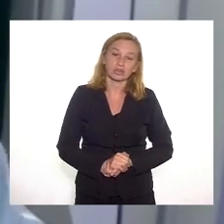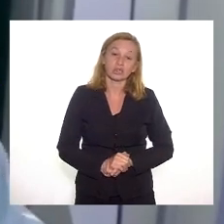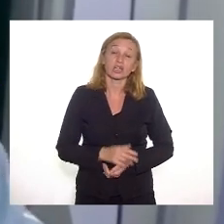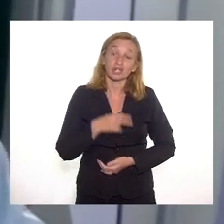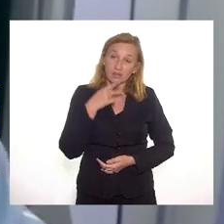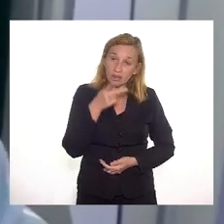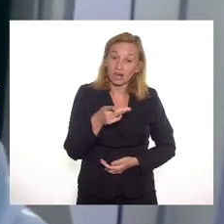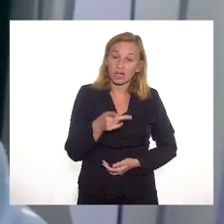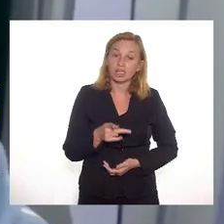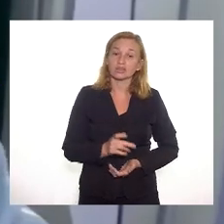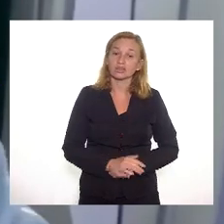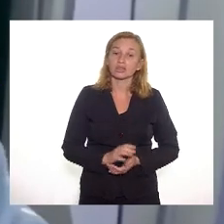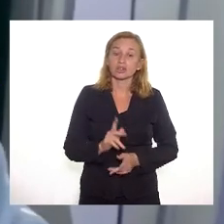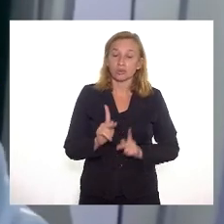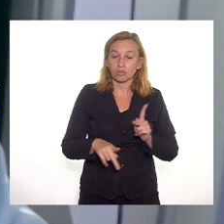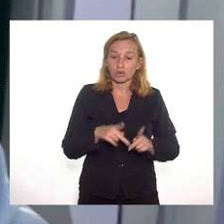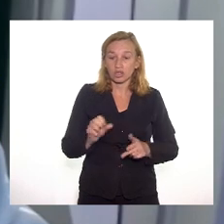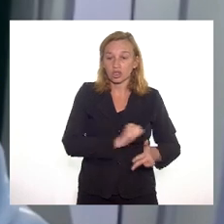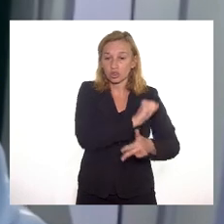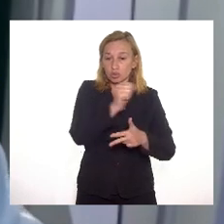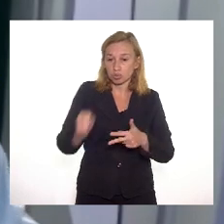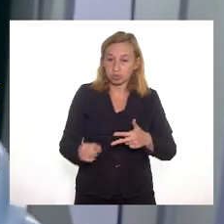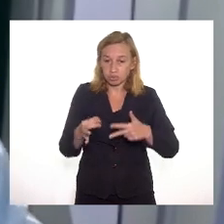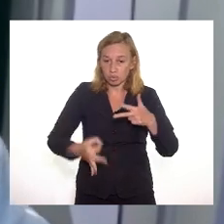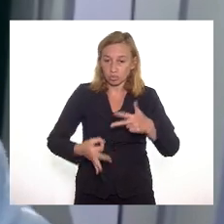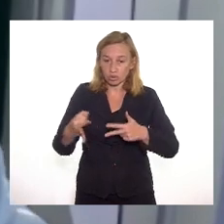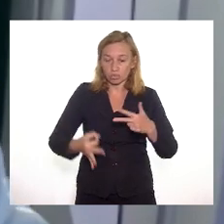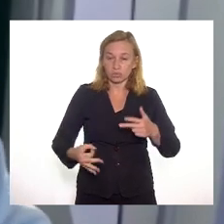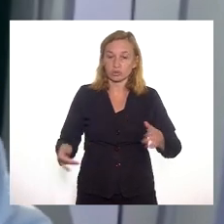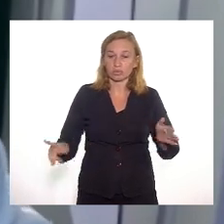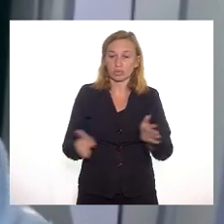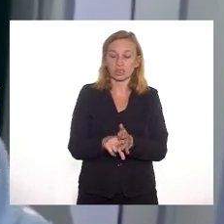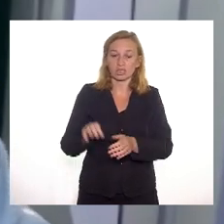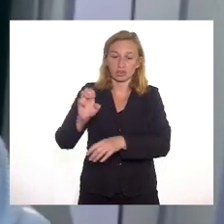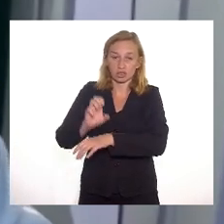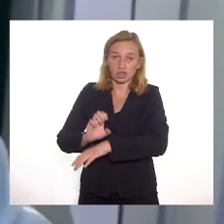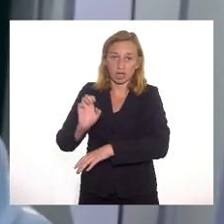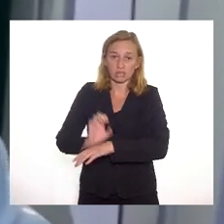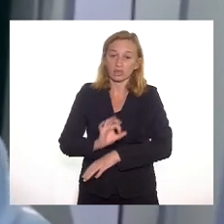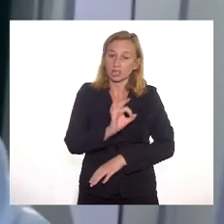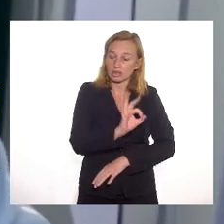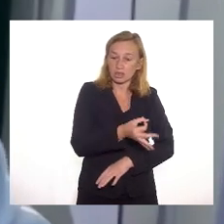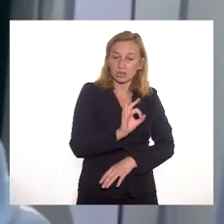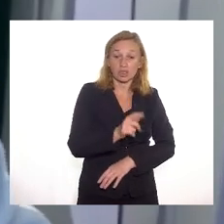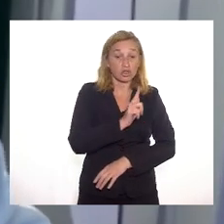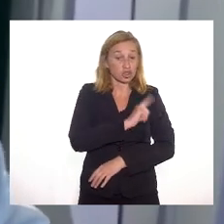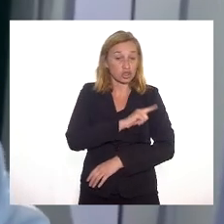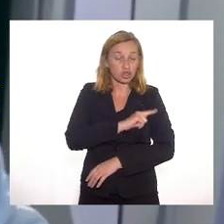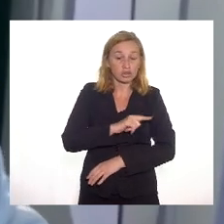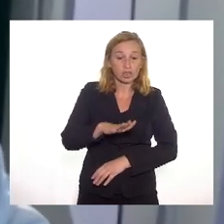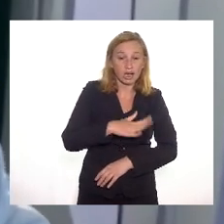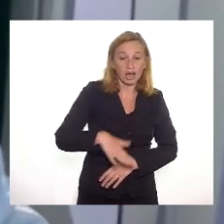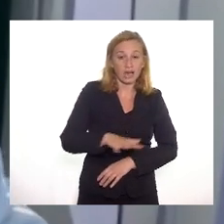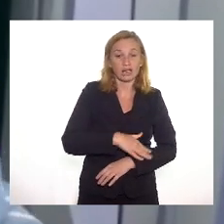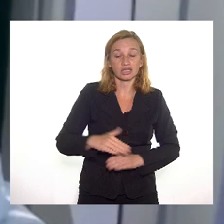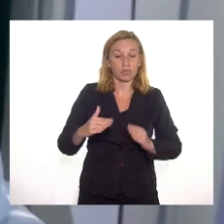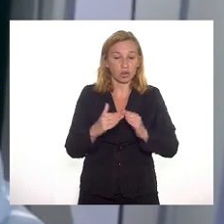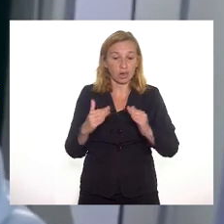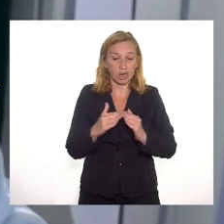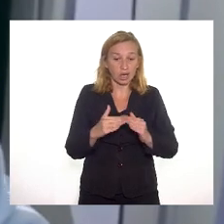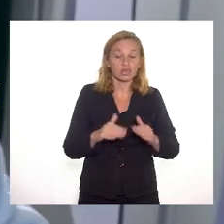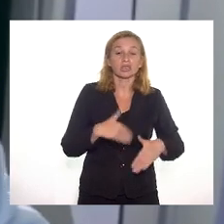conclamar os poderes públicos constituídos neste Estado, notadamente gestores que atuam na área da habitação, na área